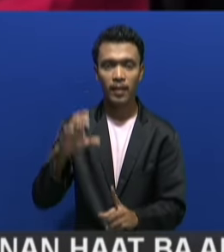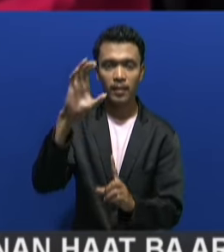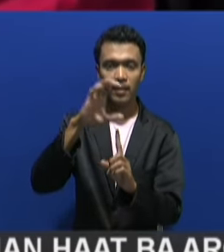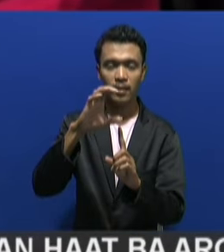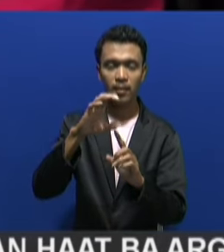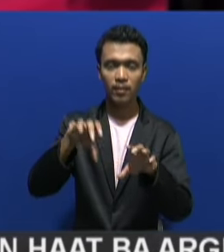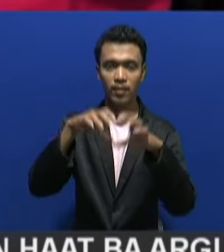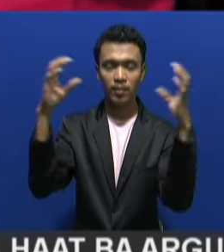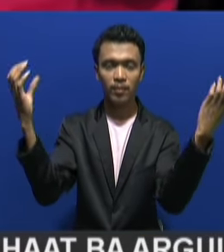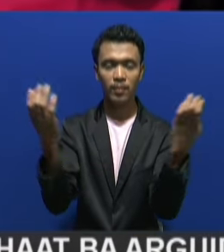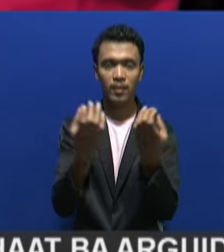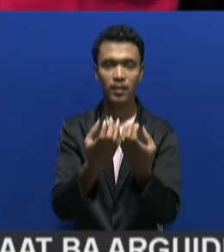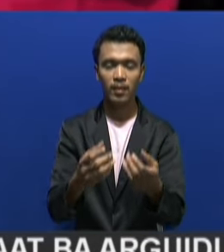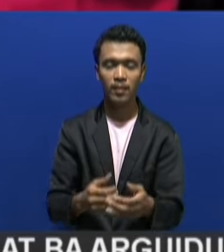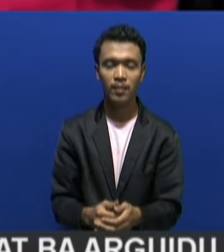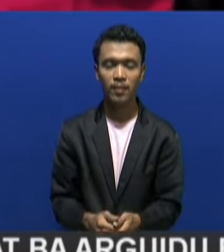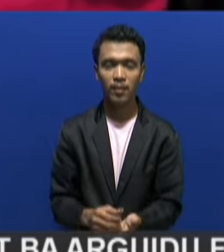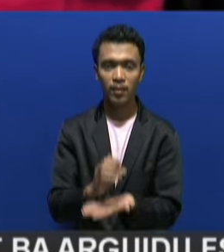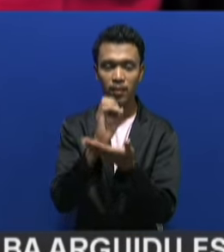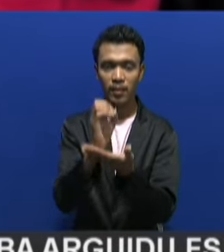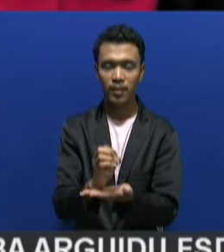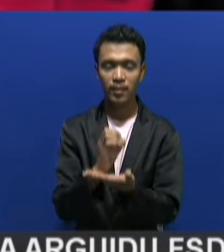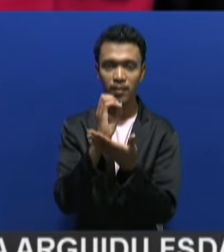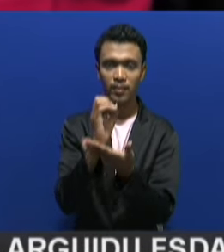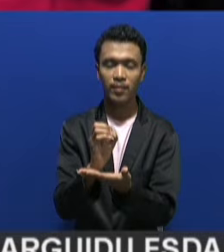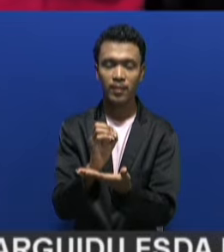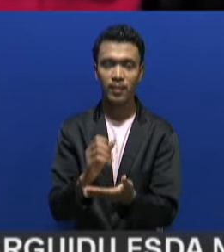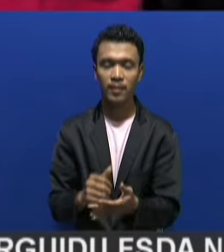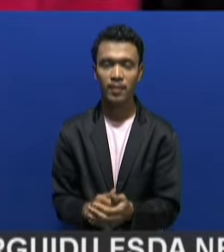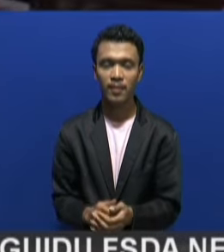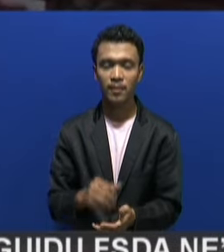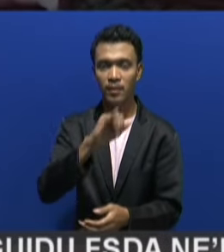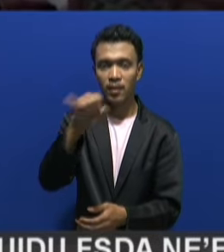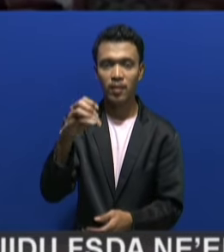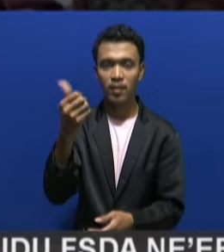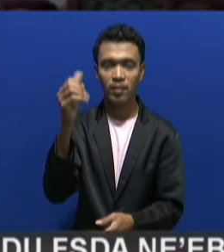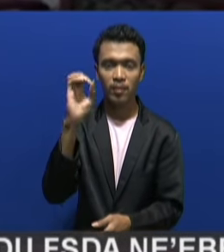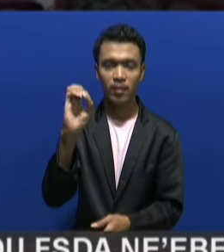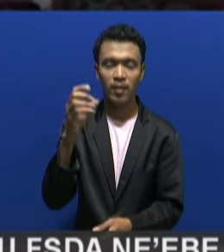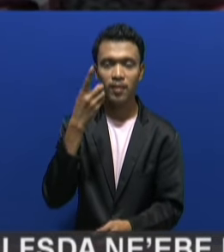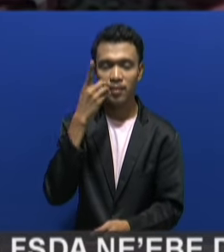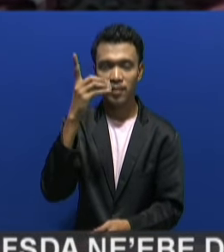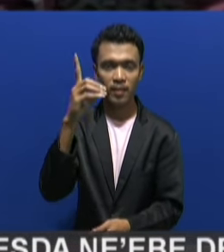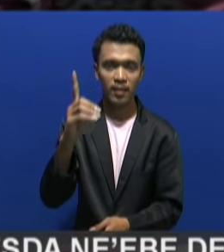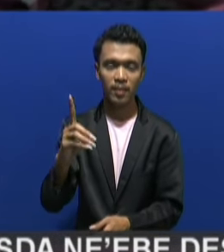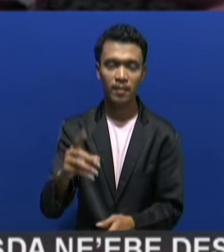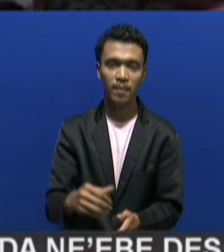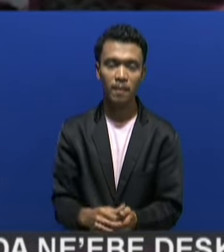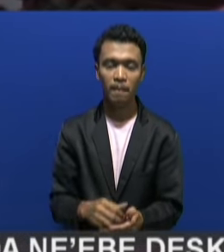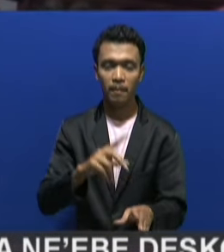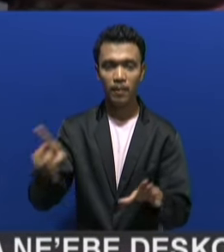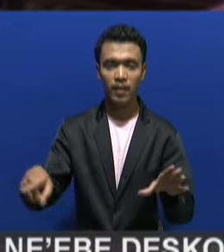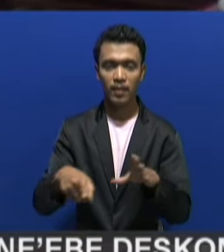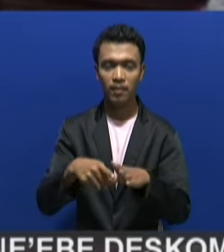Coordenador Comissão Executivo Zona Especial Oikusi Ambenu, João Mendes Gonçalves, informa.